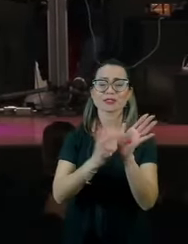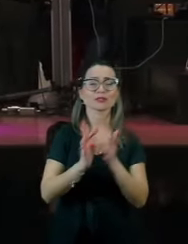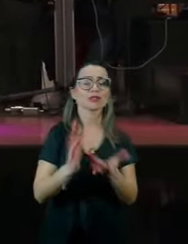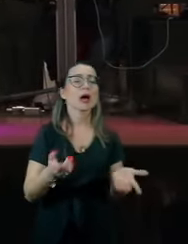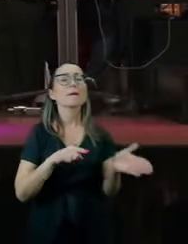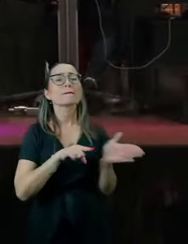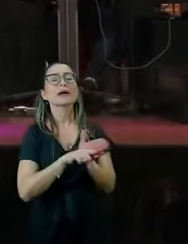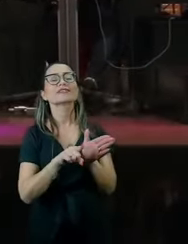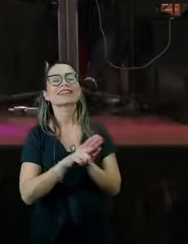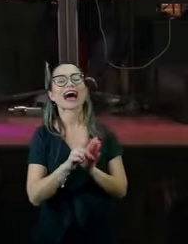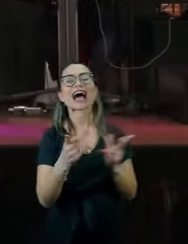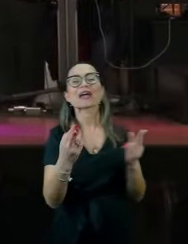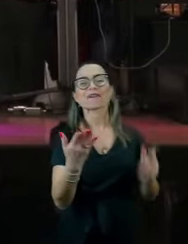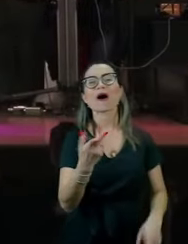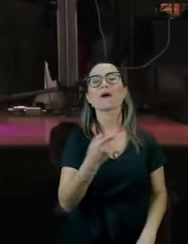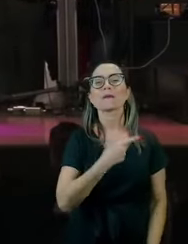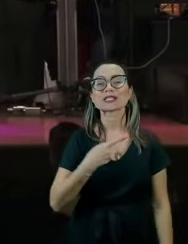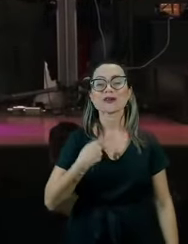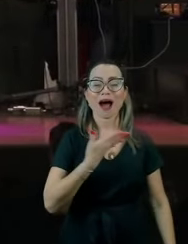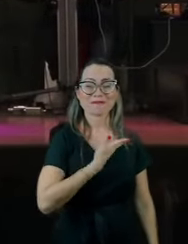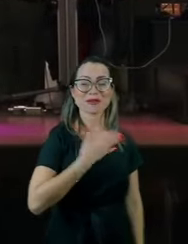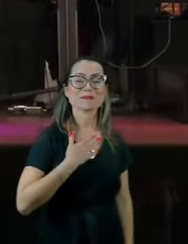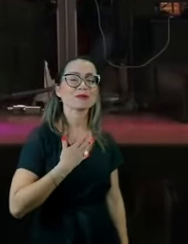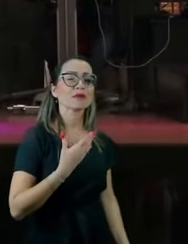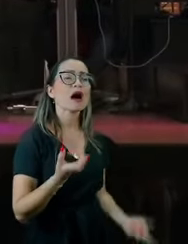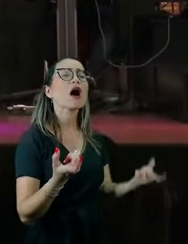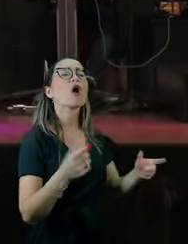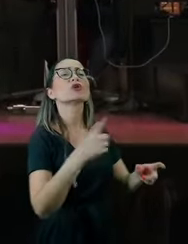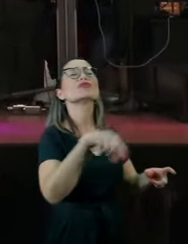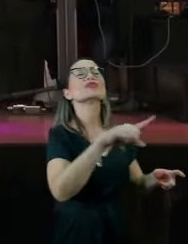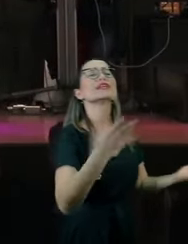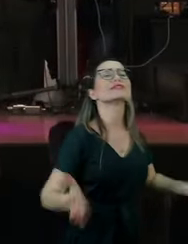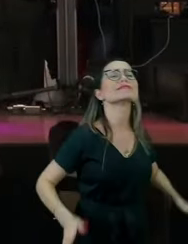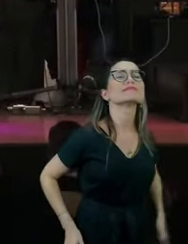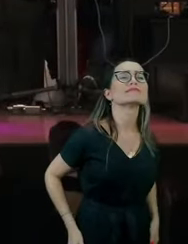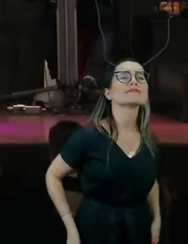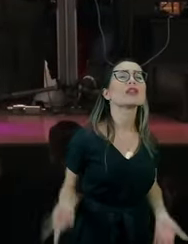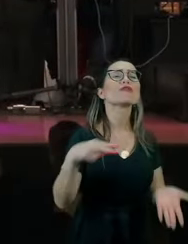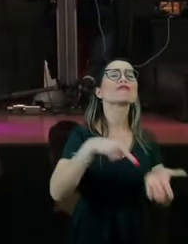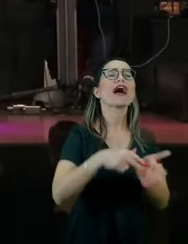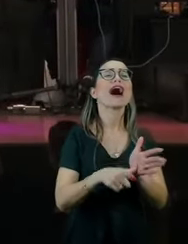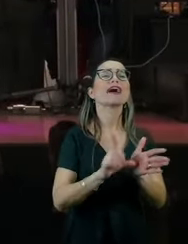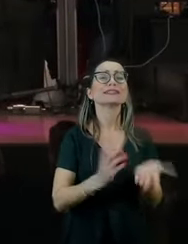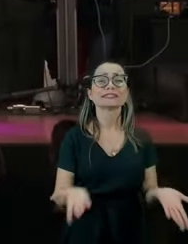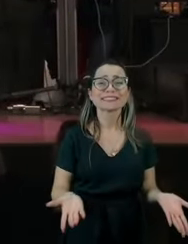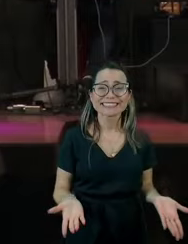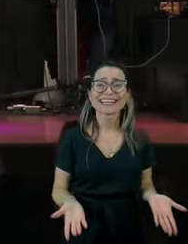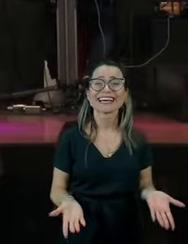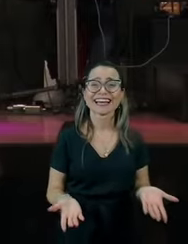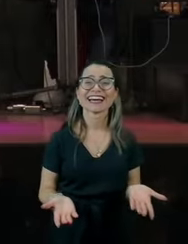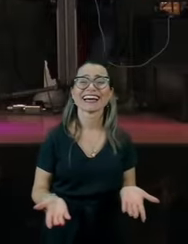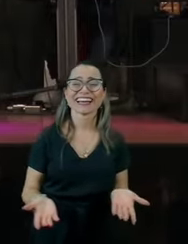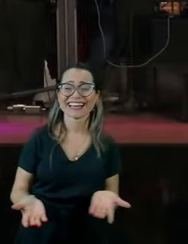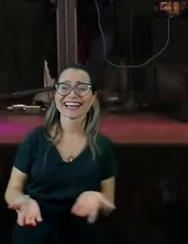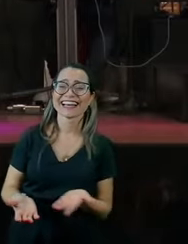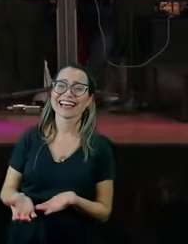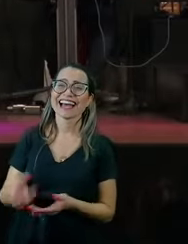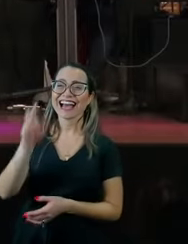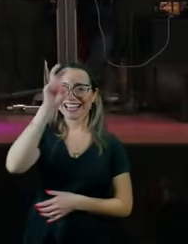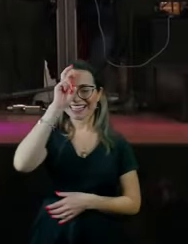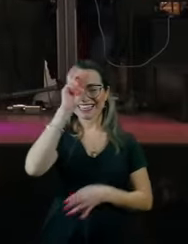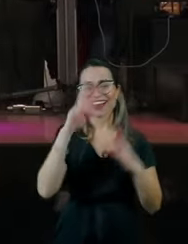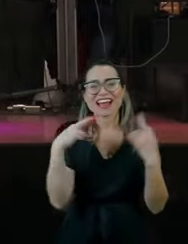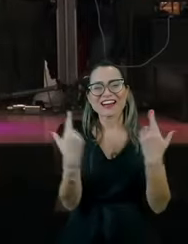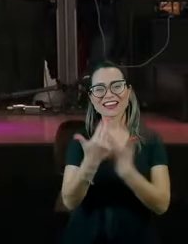gente? Aleluia. Estou muito feliz de estar aqui mais uma vez. A quinta-feira, para mim, da reunião de mulheres é um dia